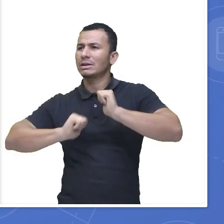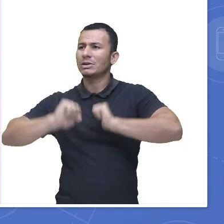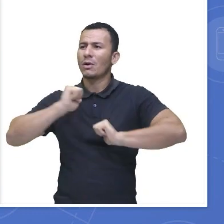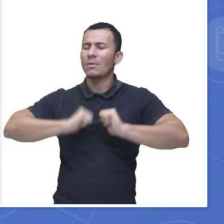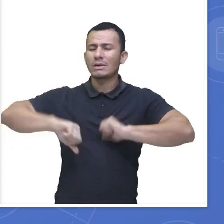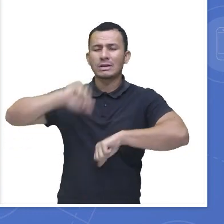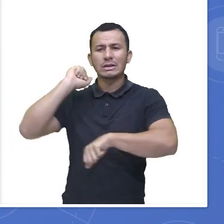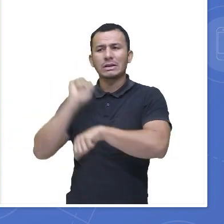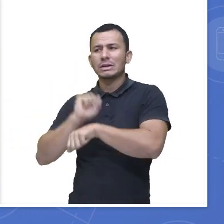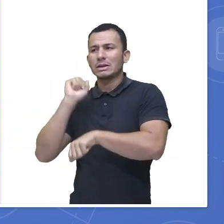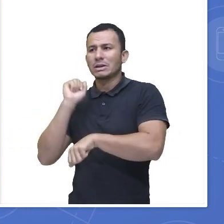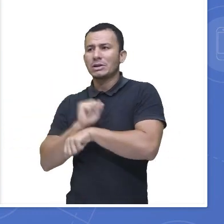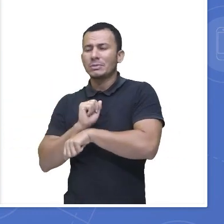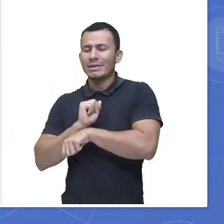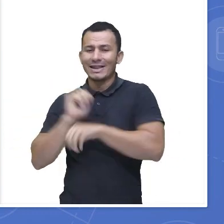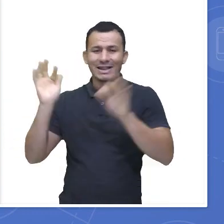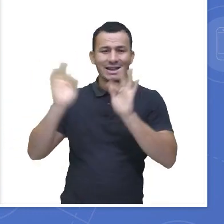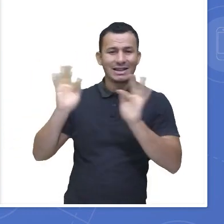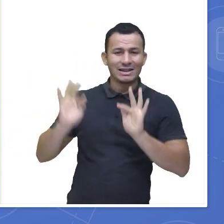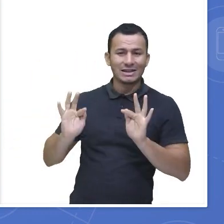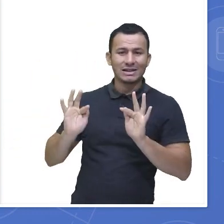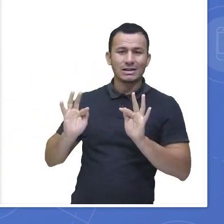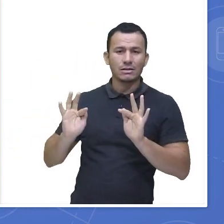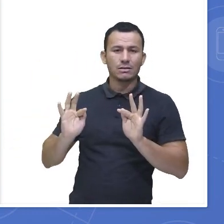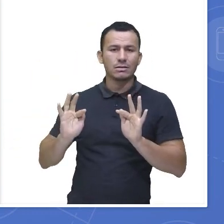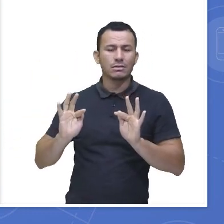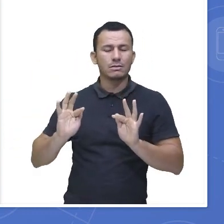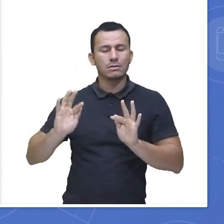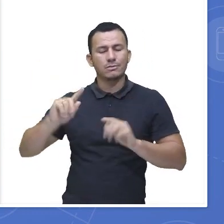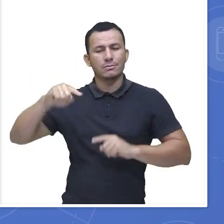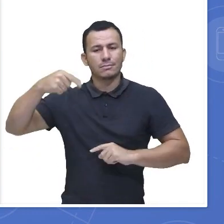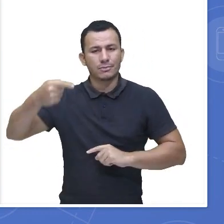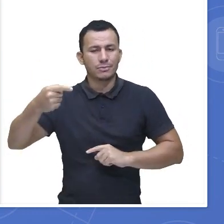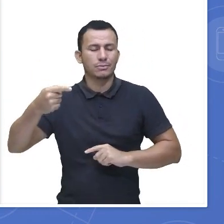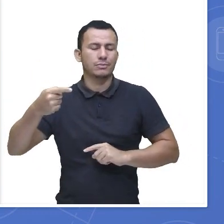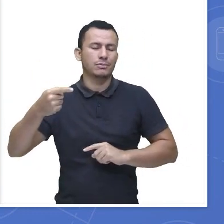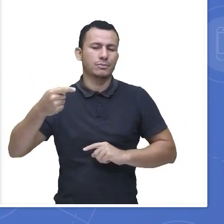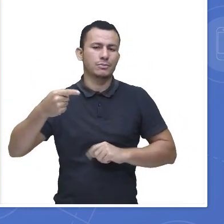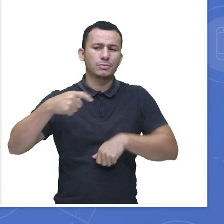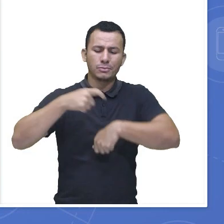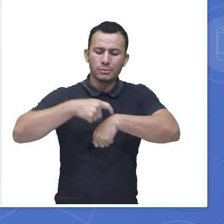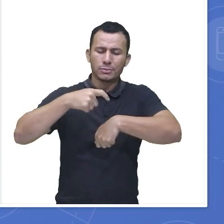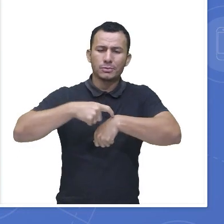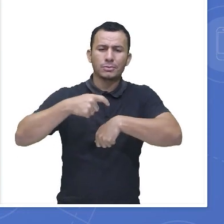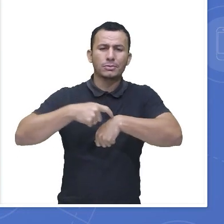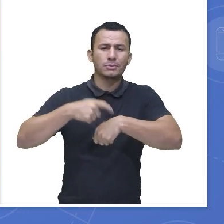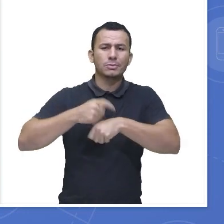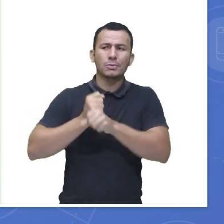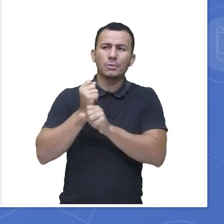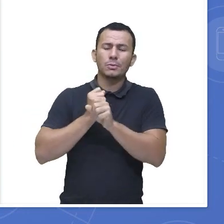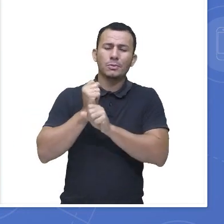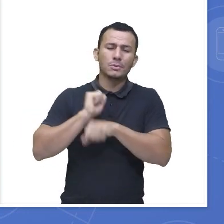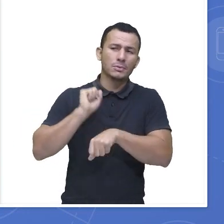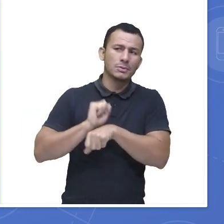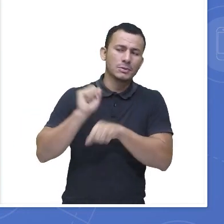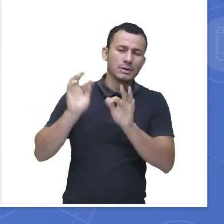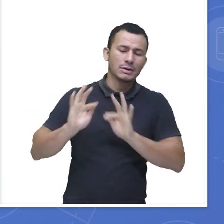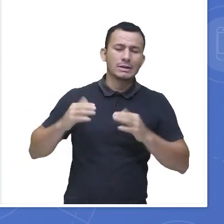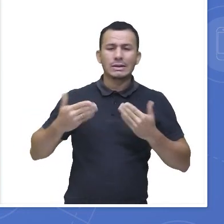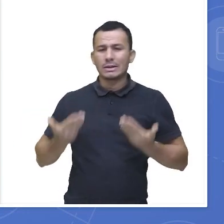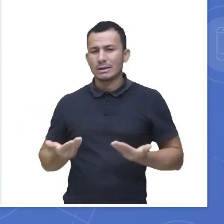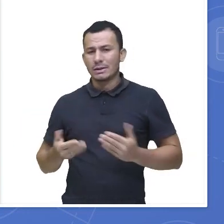embevecida, é uma hora feliz, sempre adiada, e que não chega nunca em toda a vida.